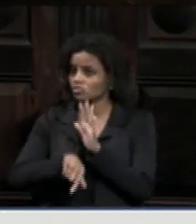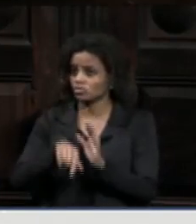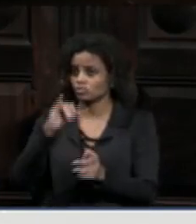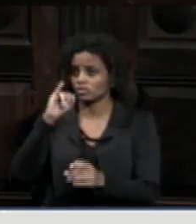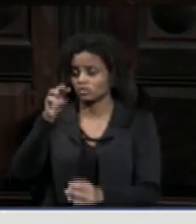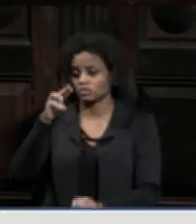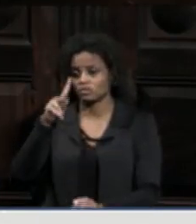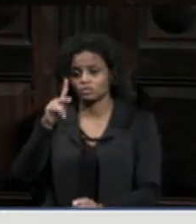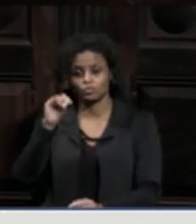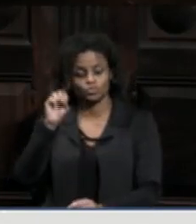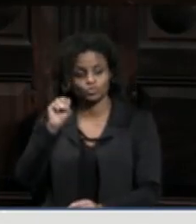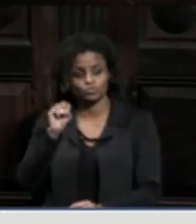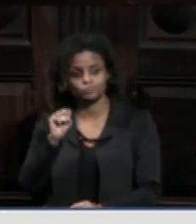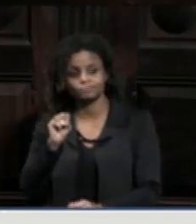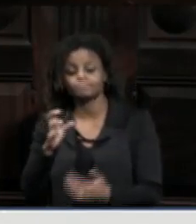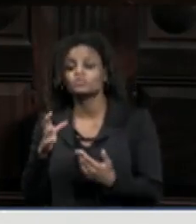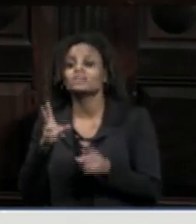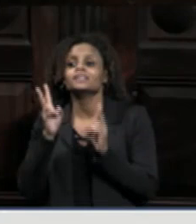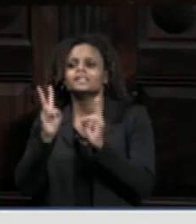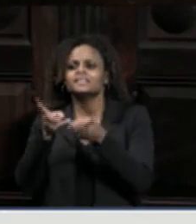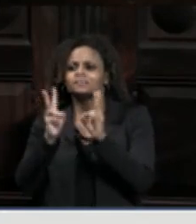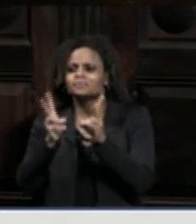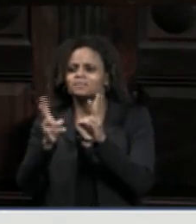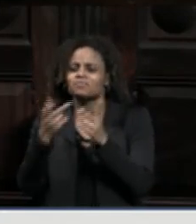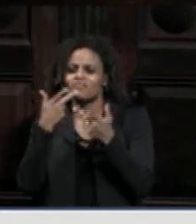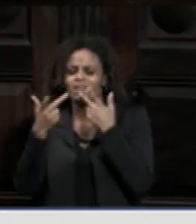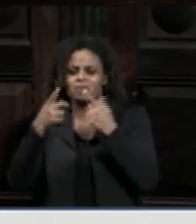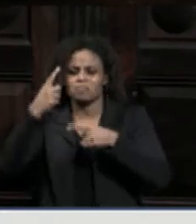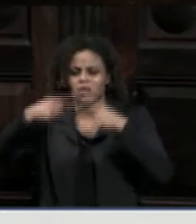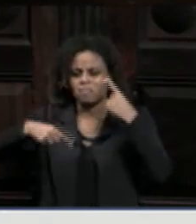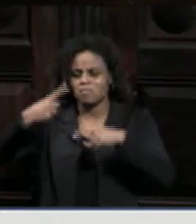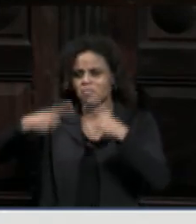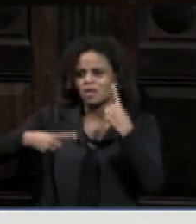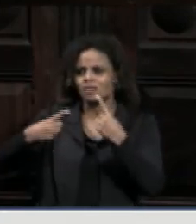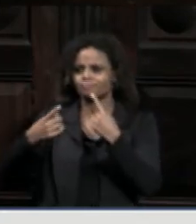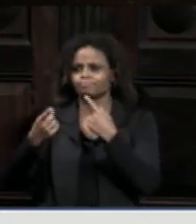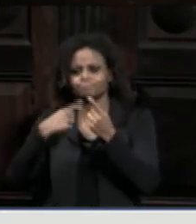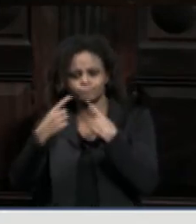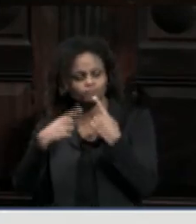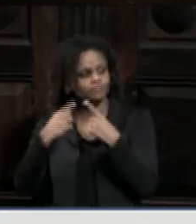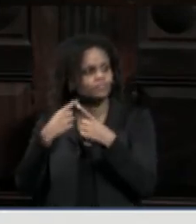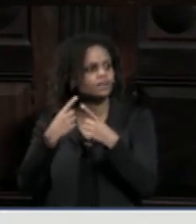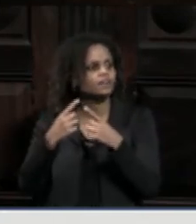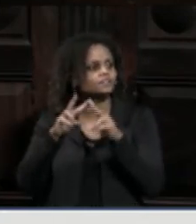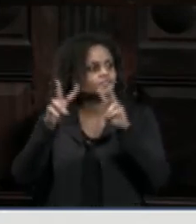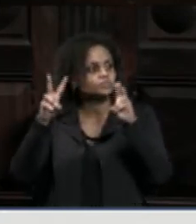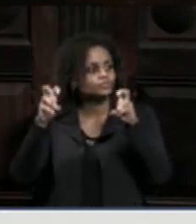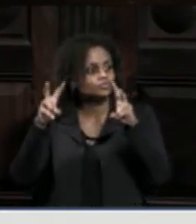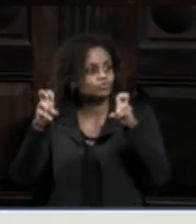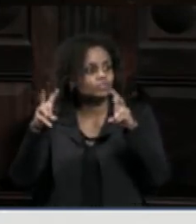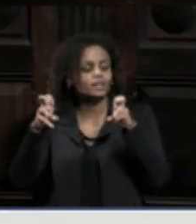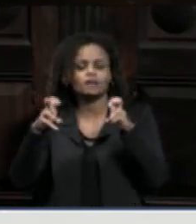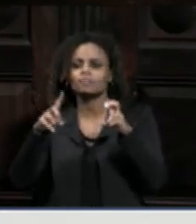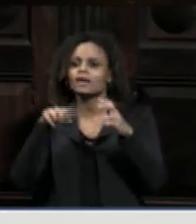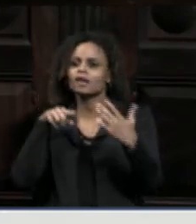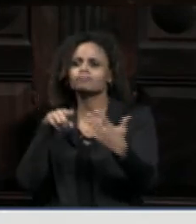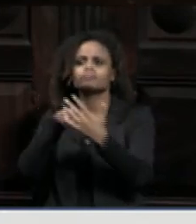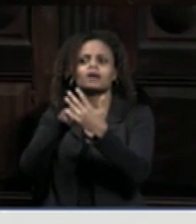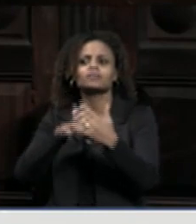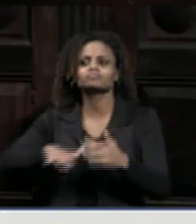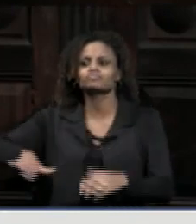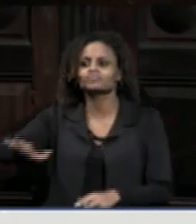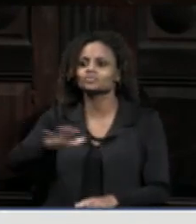que o debate se dá em torno de algo que alcança a maioria dos